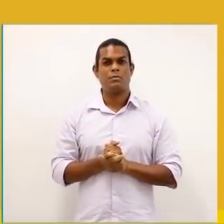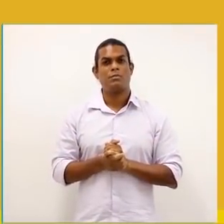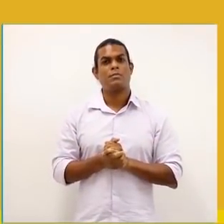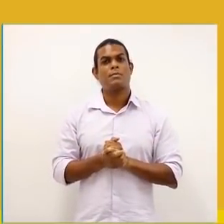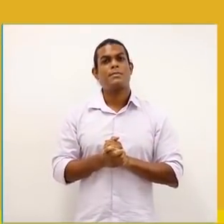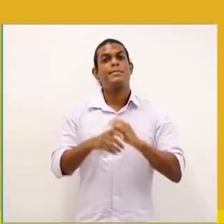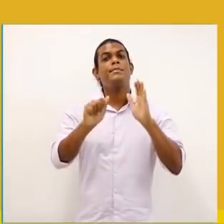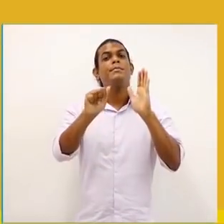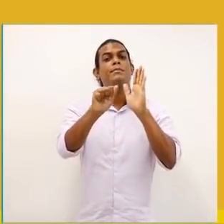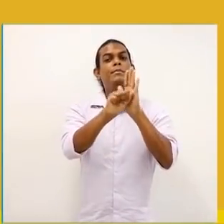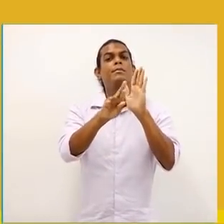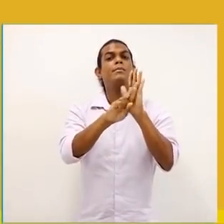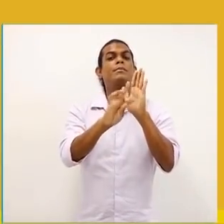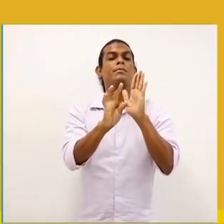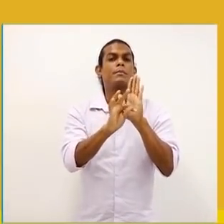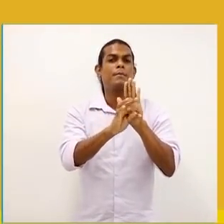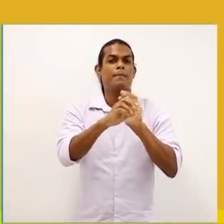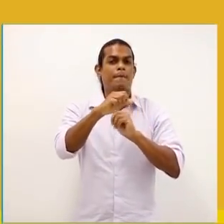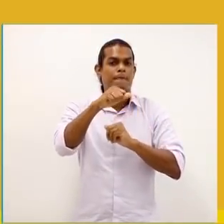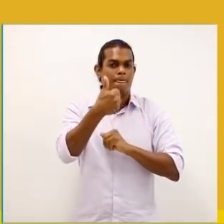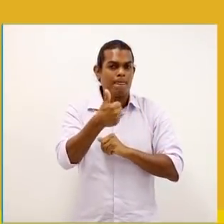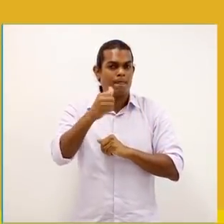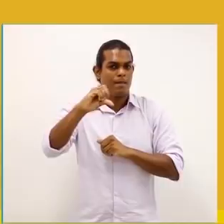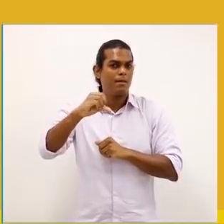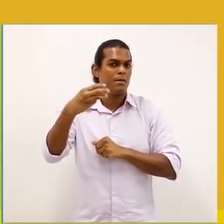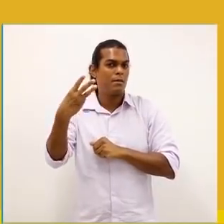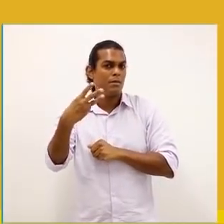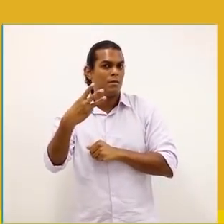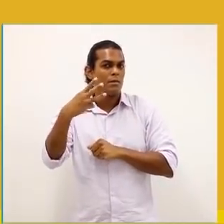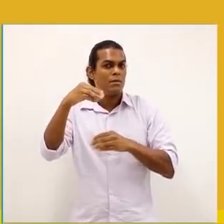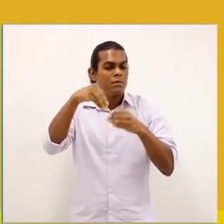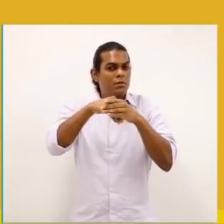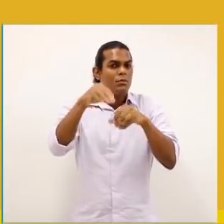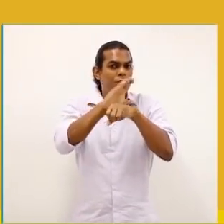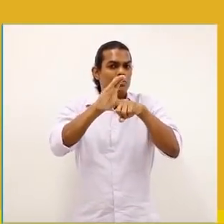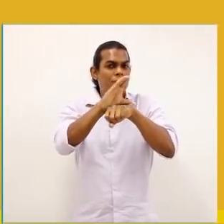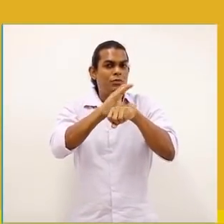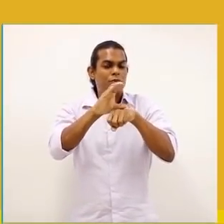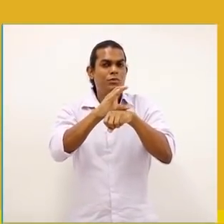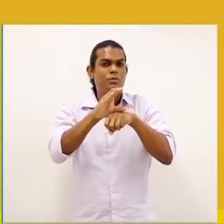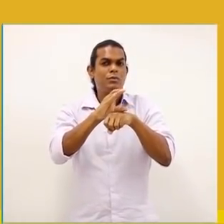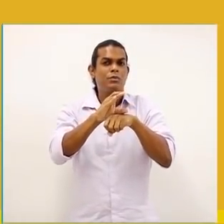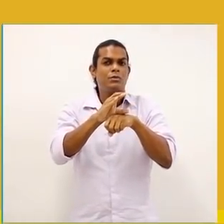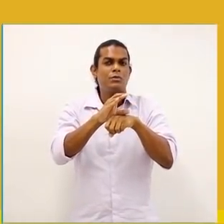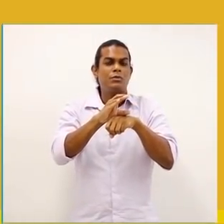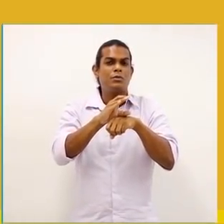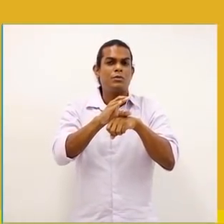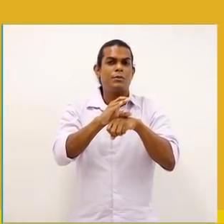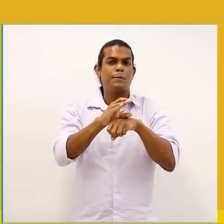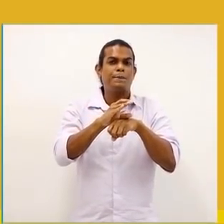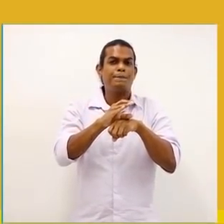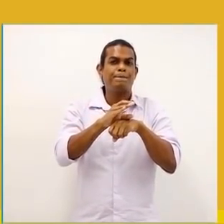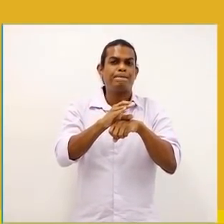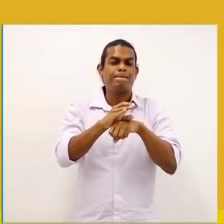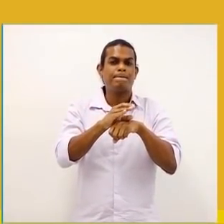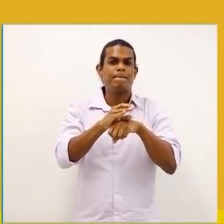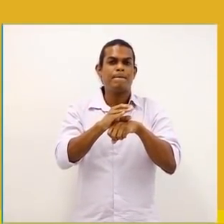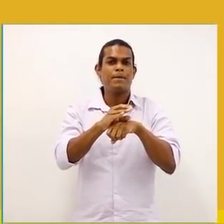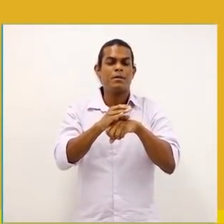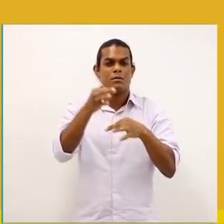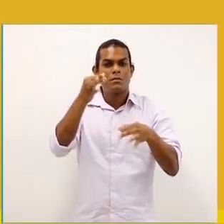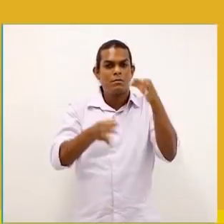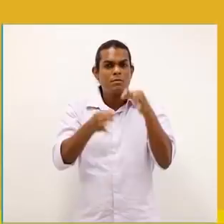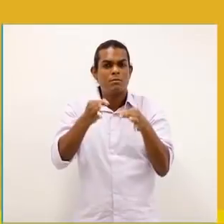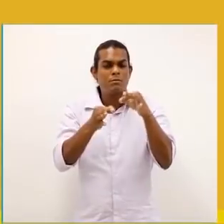artigo 193 da própria Constituição, nós vamos encontrar o princípio da preservação do bem-estar e a justiça social